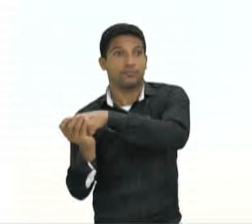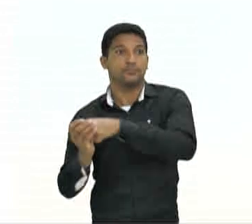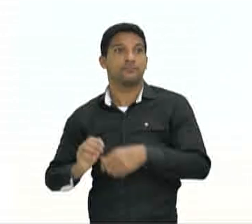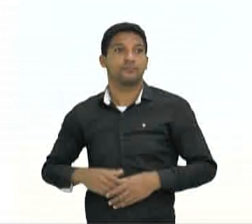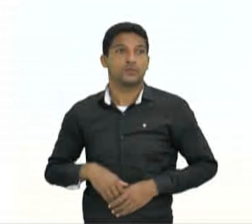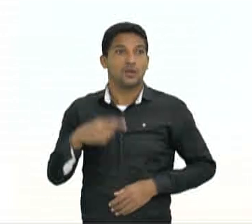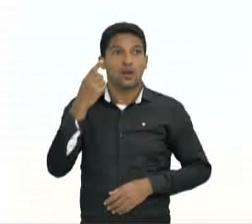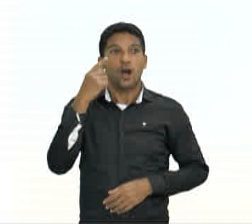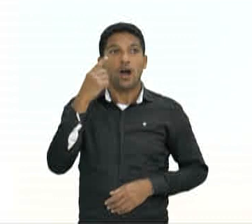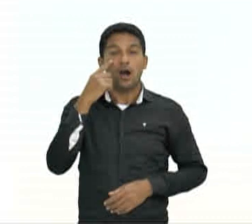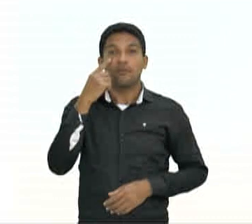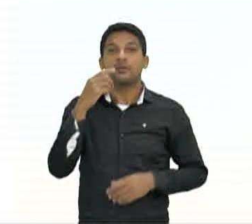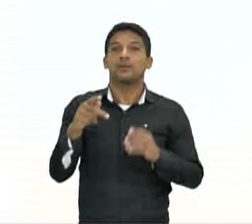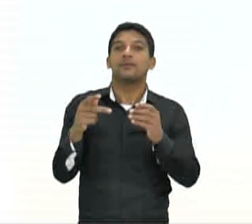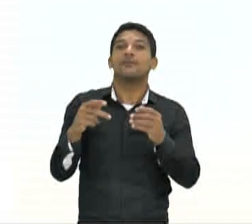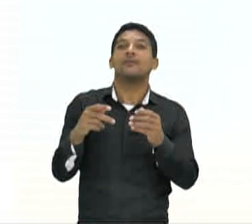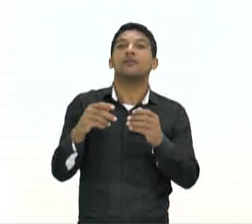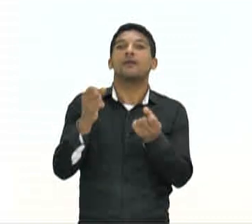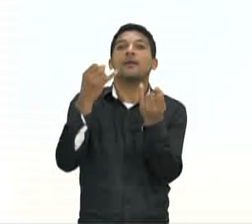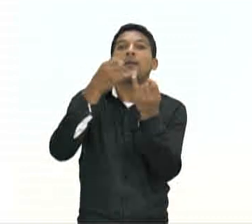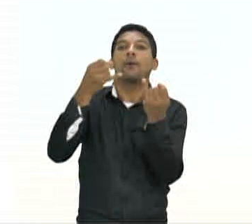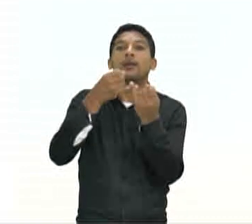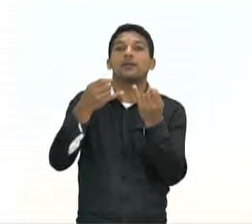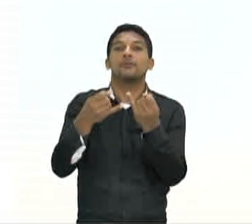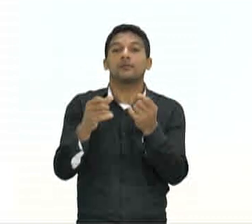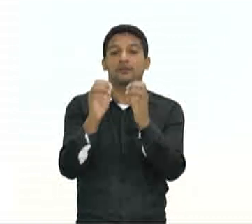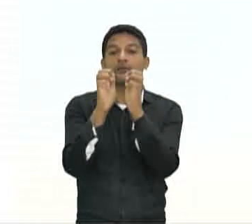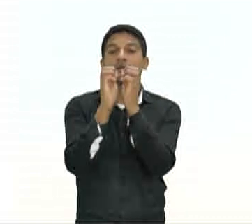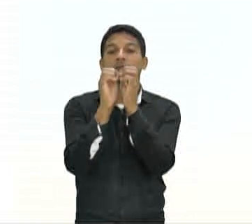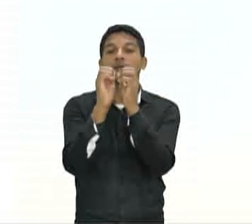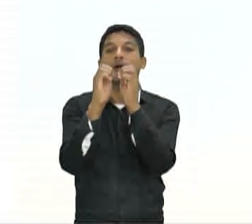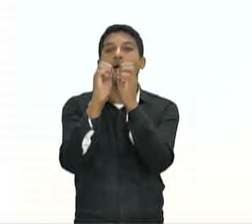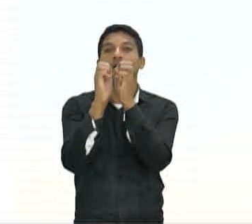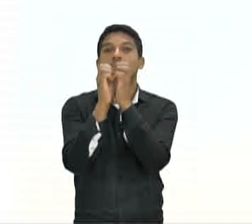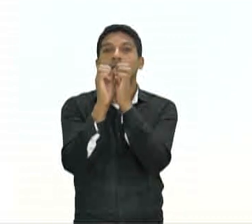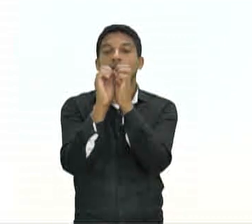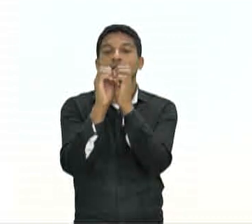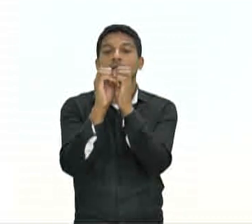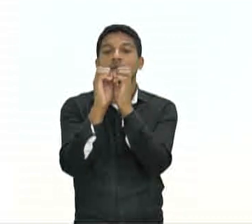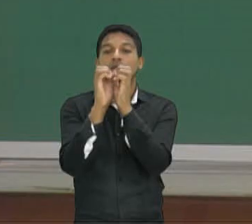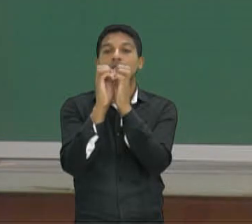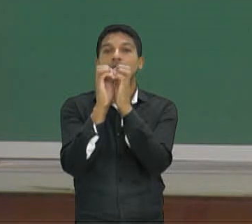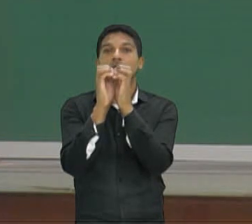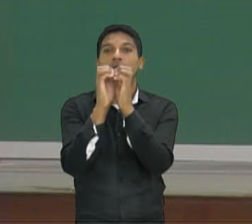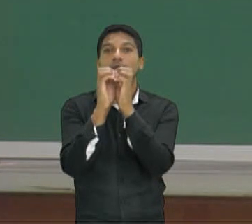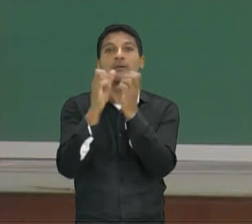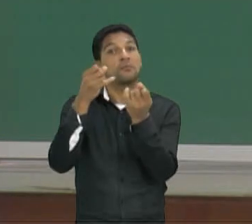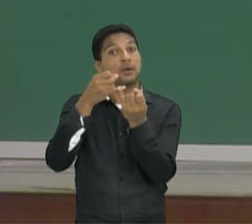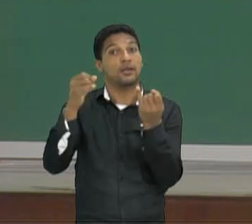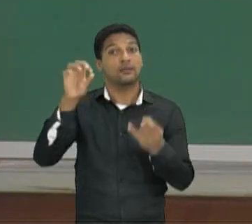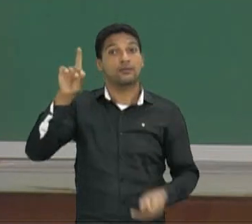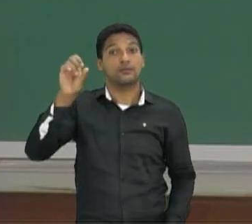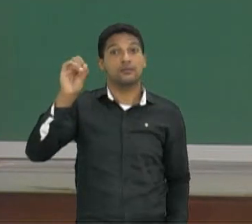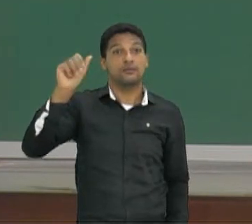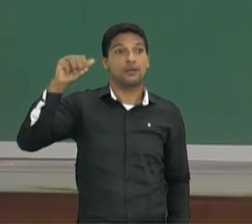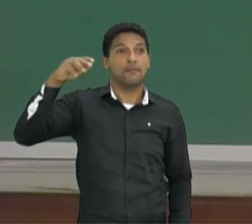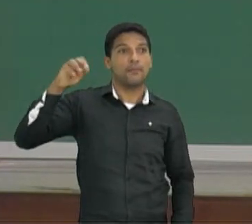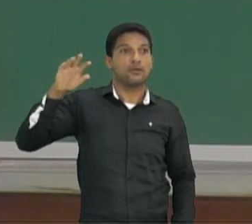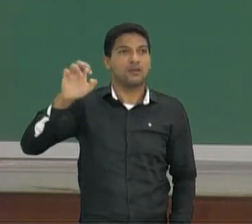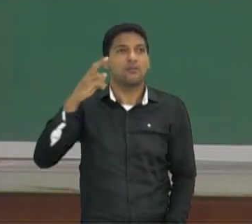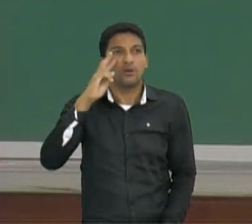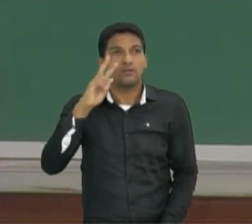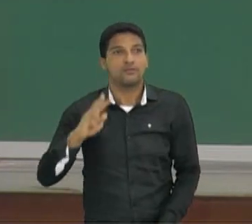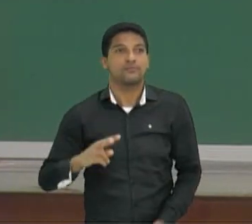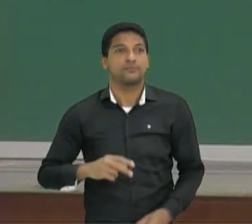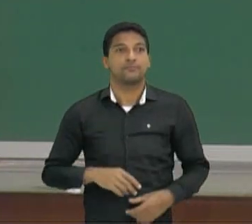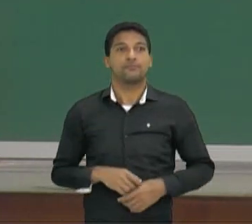faz lembrar o formato de um diamante, né? Então as bases ficam nesses espaços aqui. Aqui onde está a arbitragem fica o rebatedor, que é